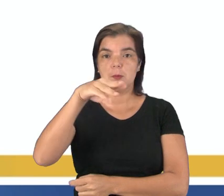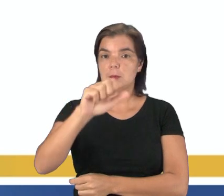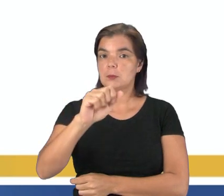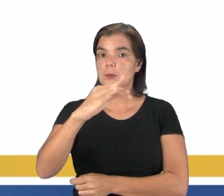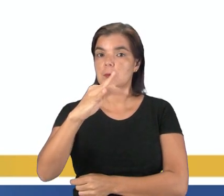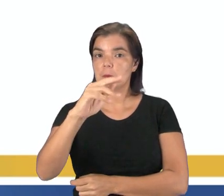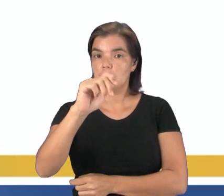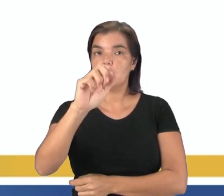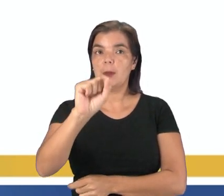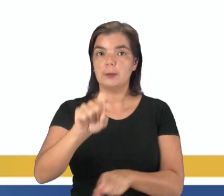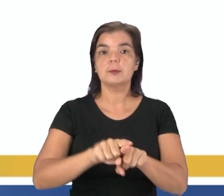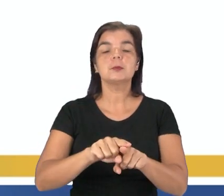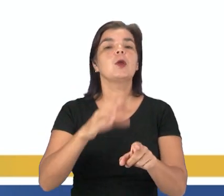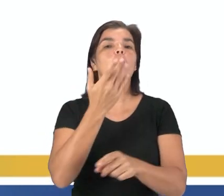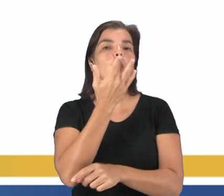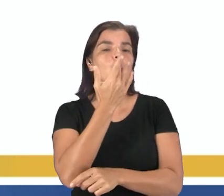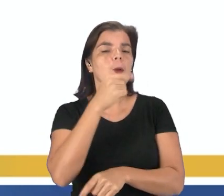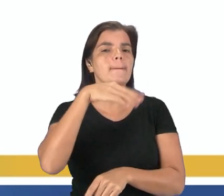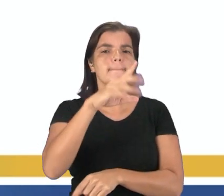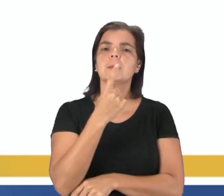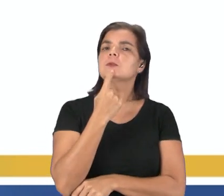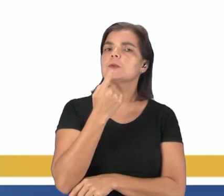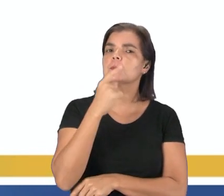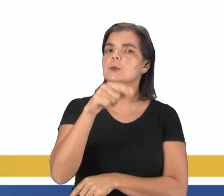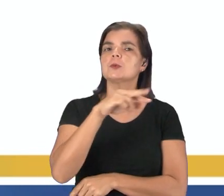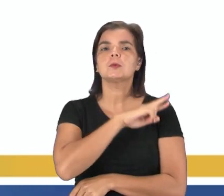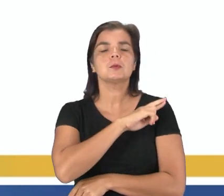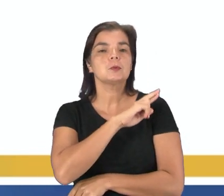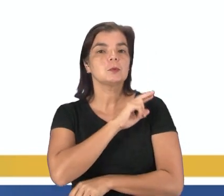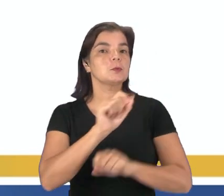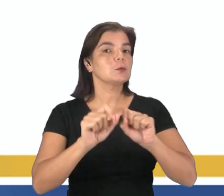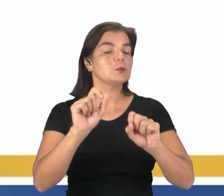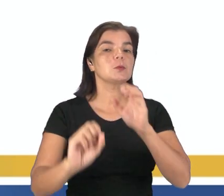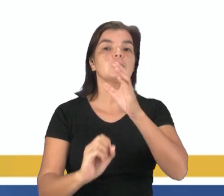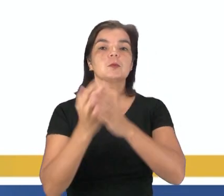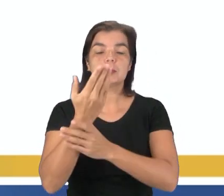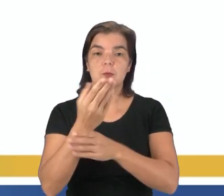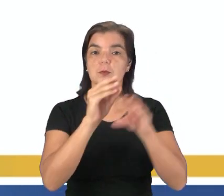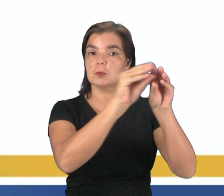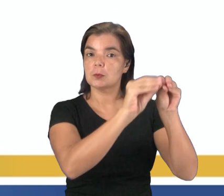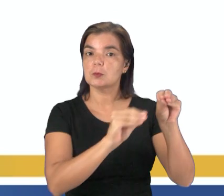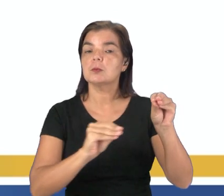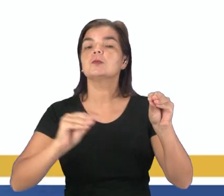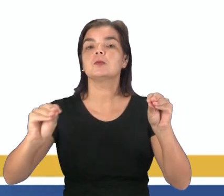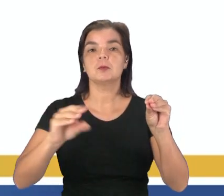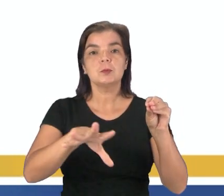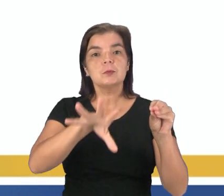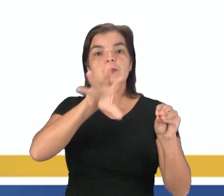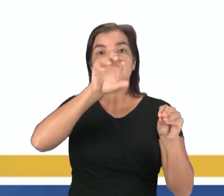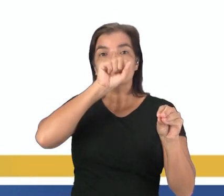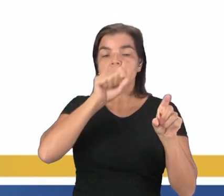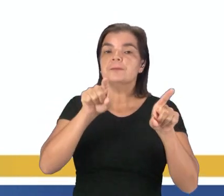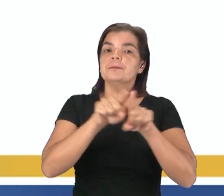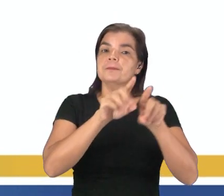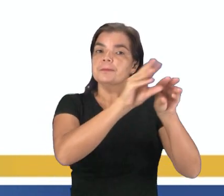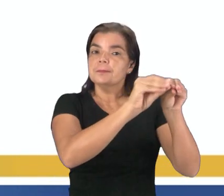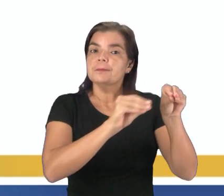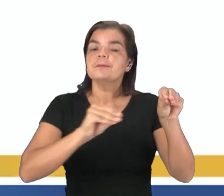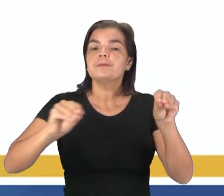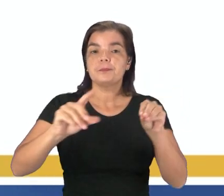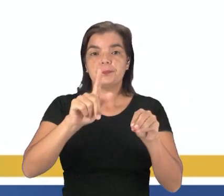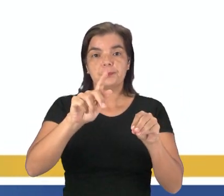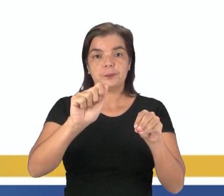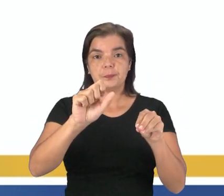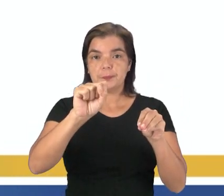essa coloração mais avermelhada, né? E vai ter a responsabilidade de estar realizando o transporte do oxigênio e o transporte de